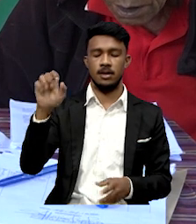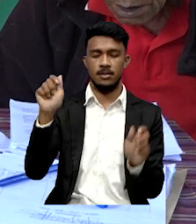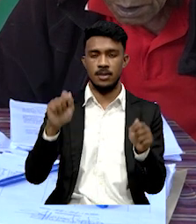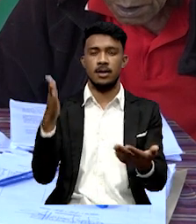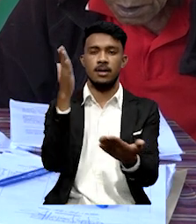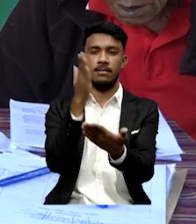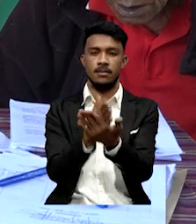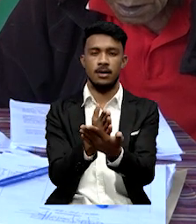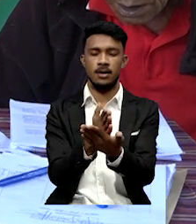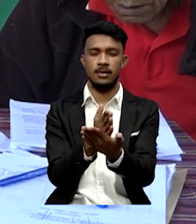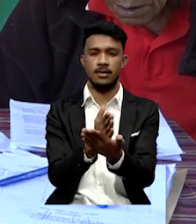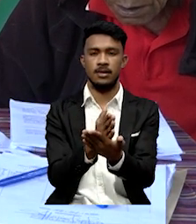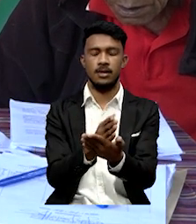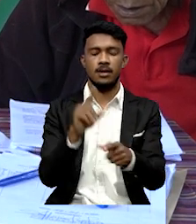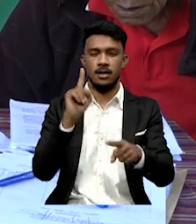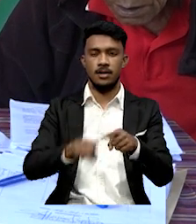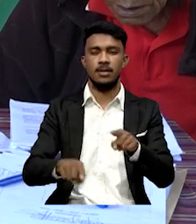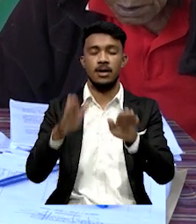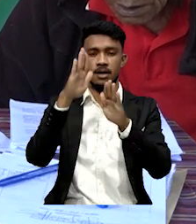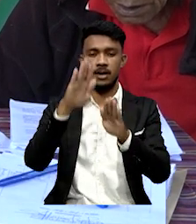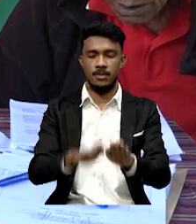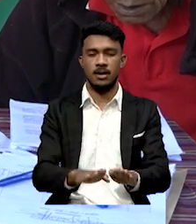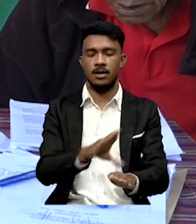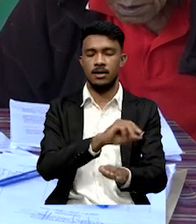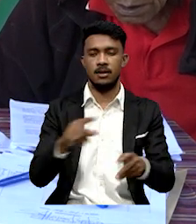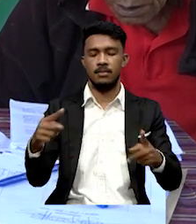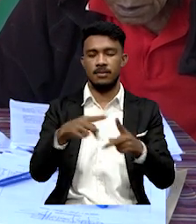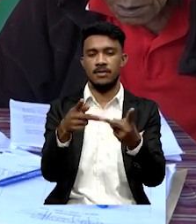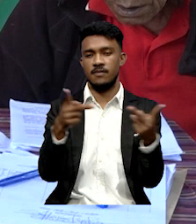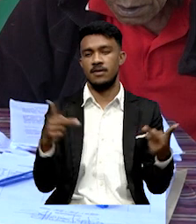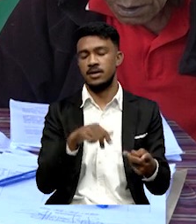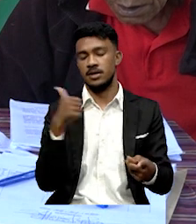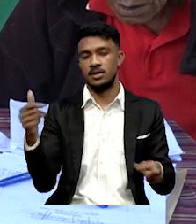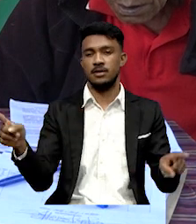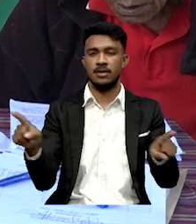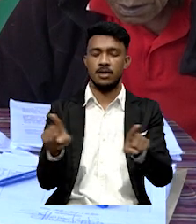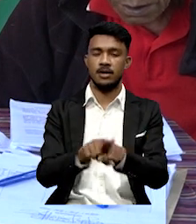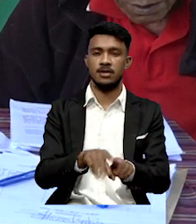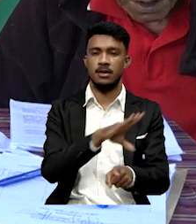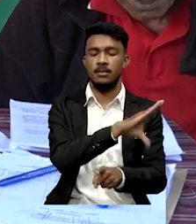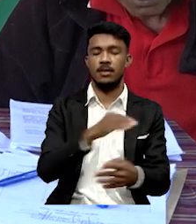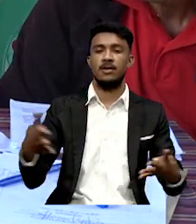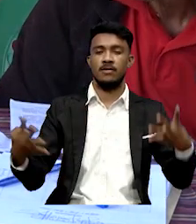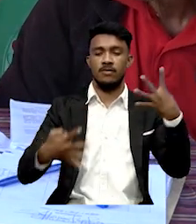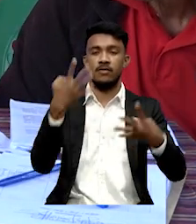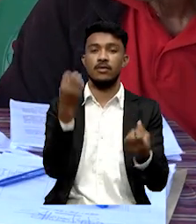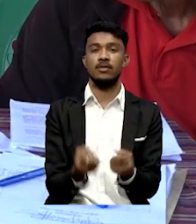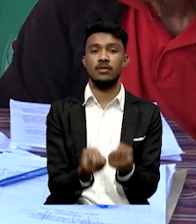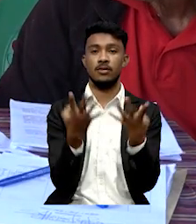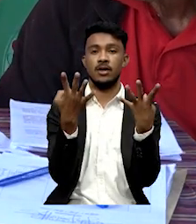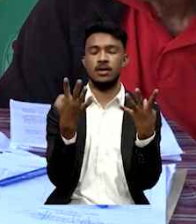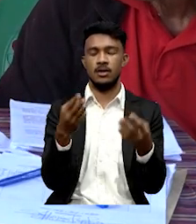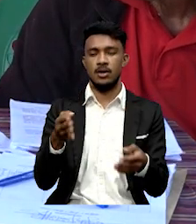hapara, labele habelar ba fating siluk, no sai ba funu nuklear. Alerta